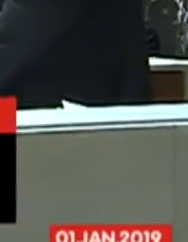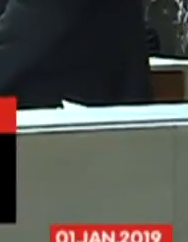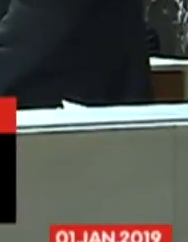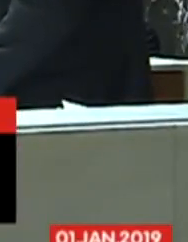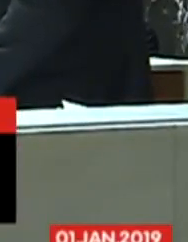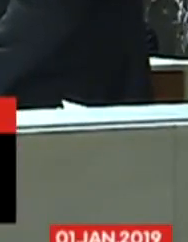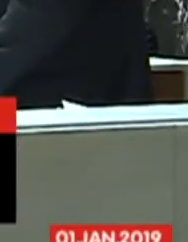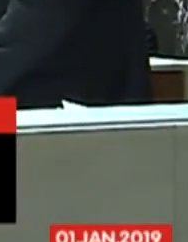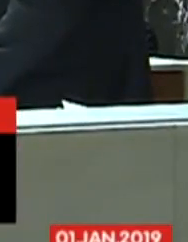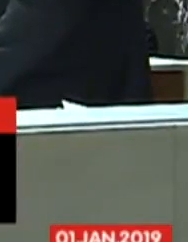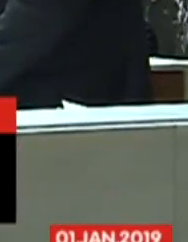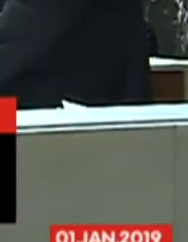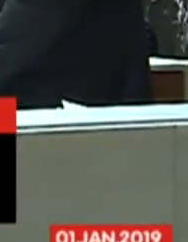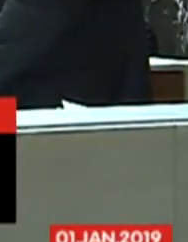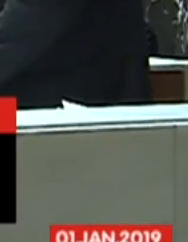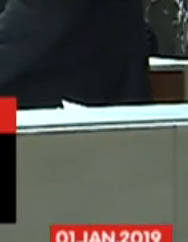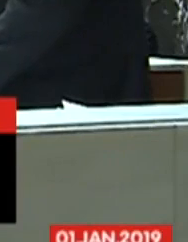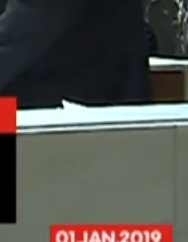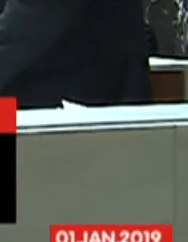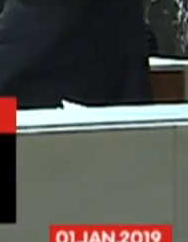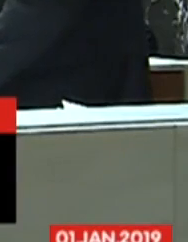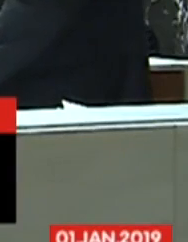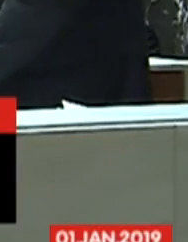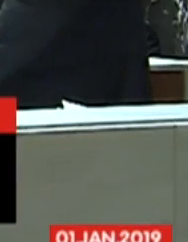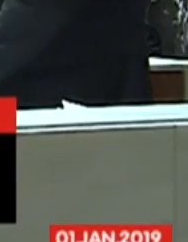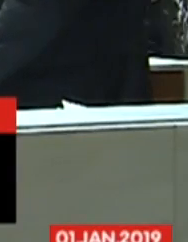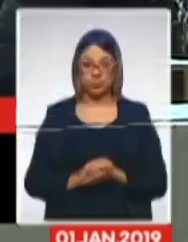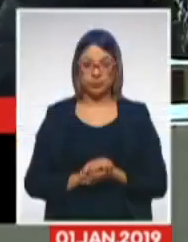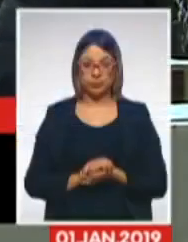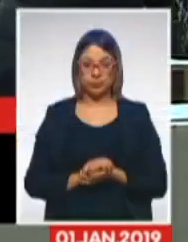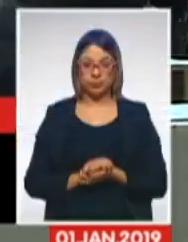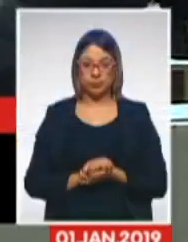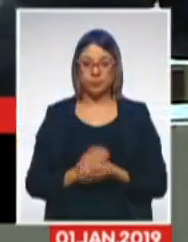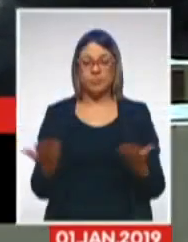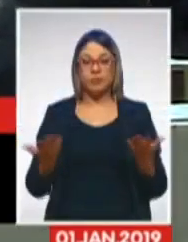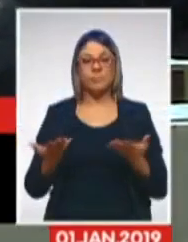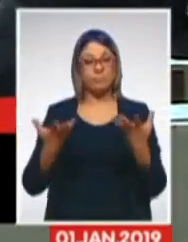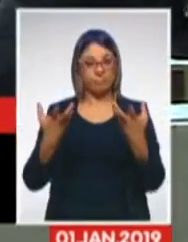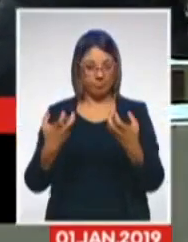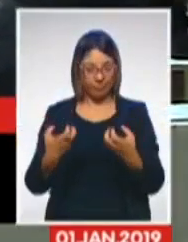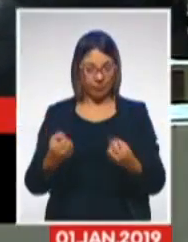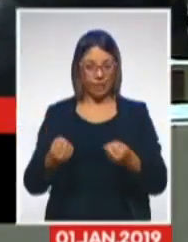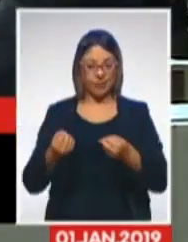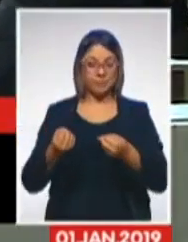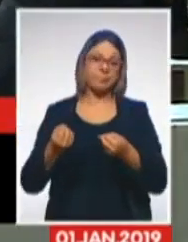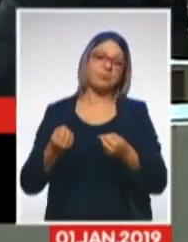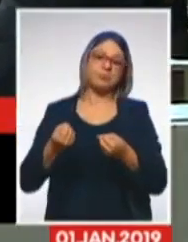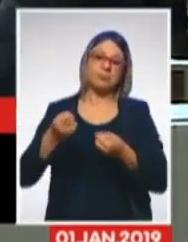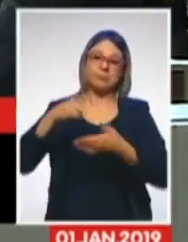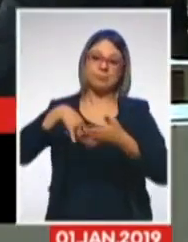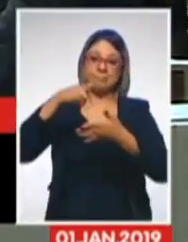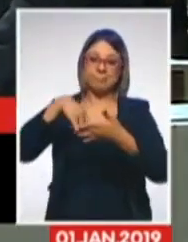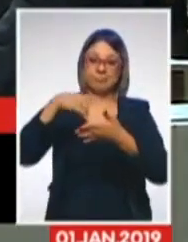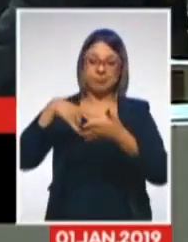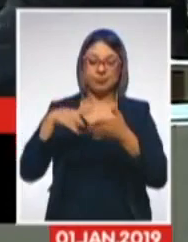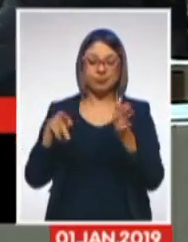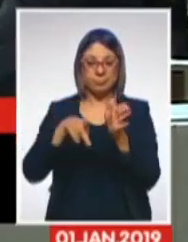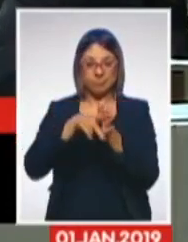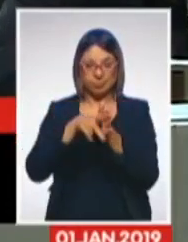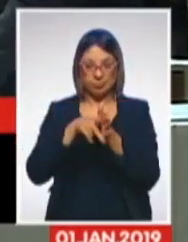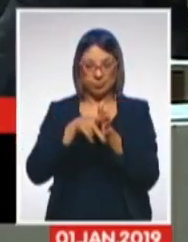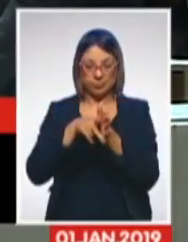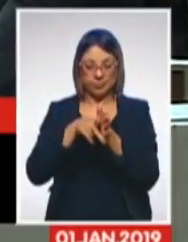senhor Paulo Eduardo Rocha Brant, as quais são passadas às mãos do excelentíssimo senhor deputado Arlen Santiago,